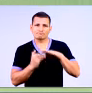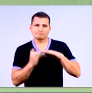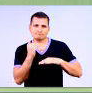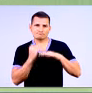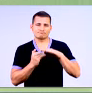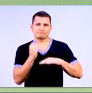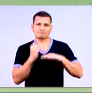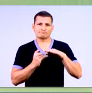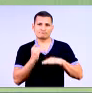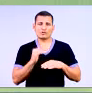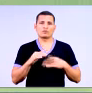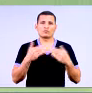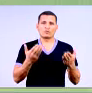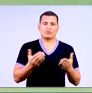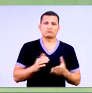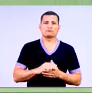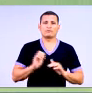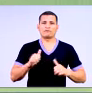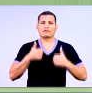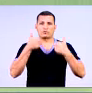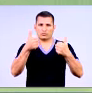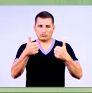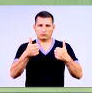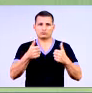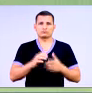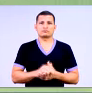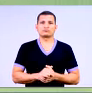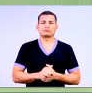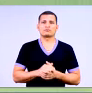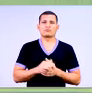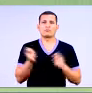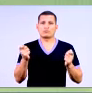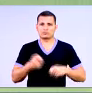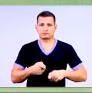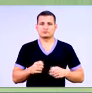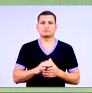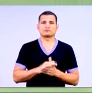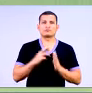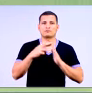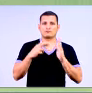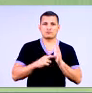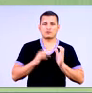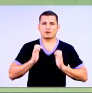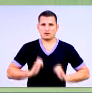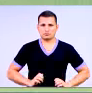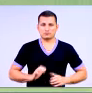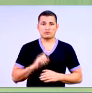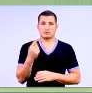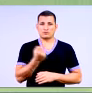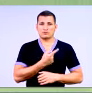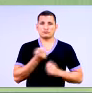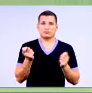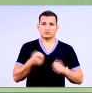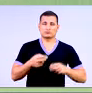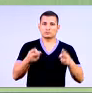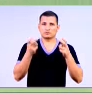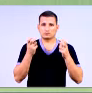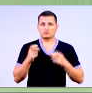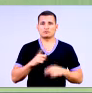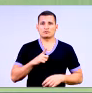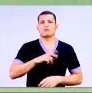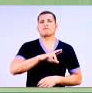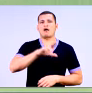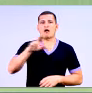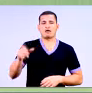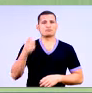valores que vão definir as normas éticas. Como nós podemos perceber, existem várias